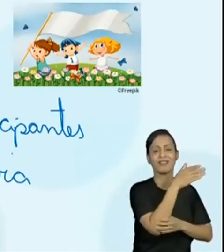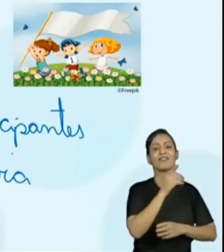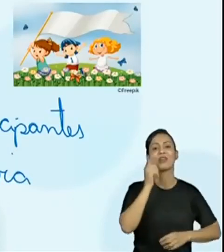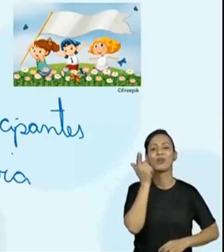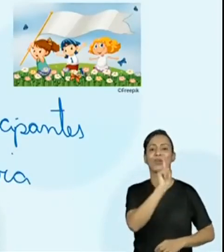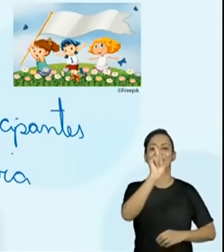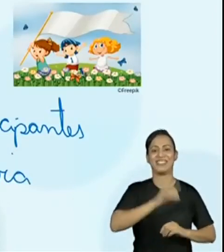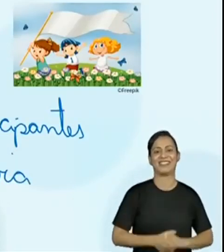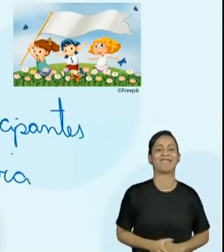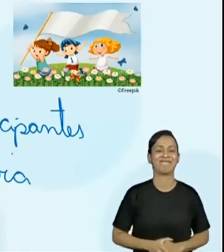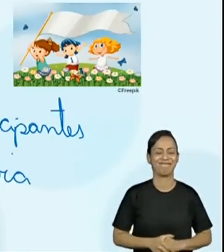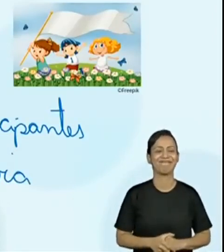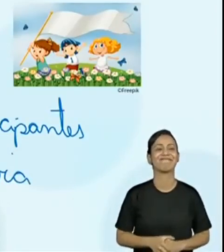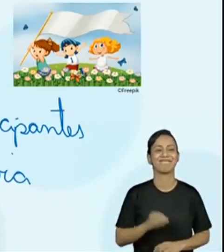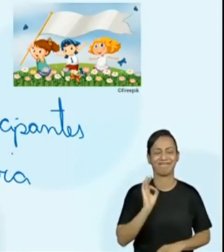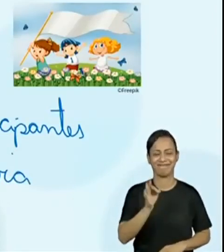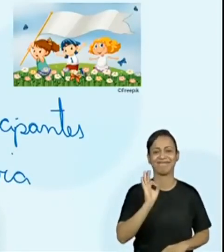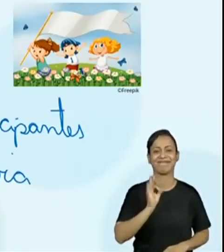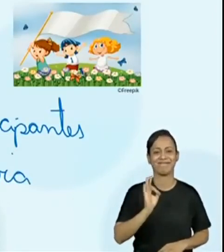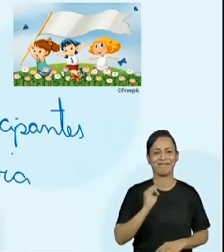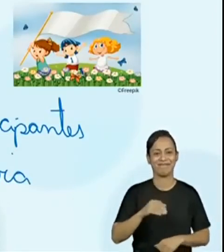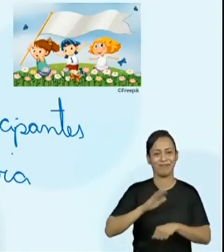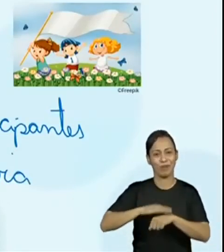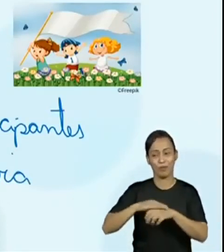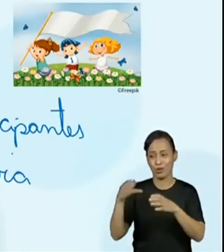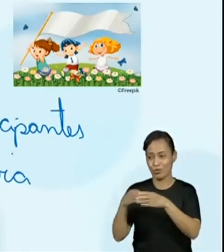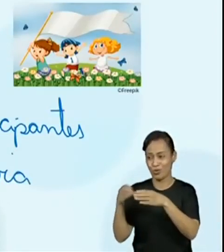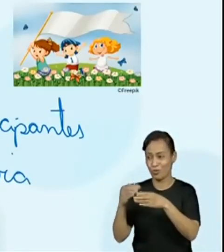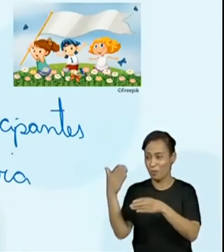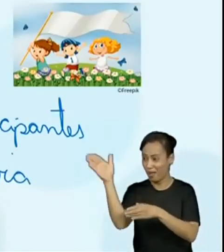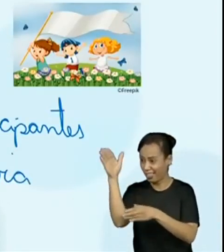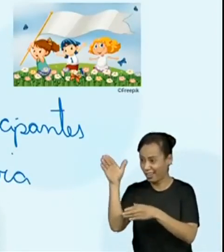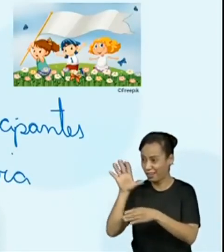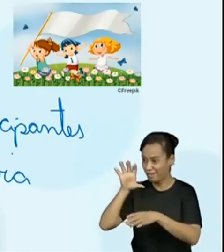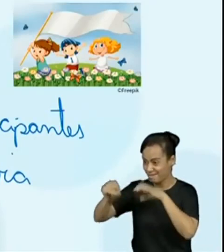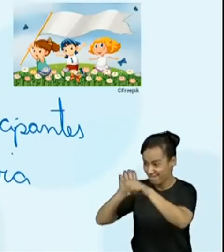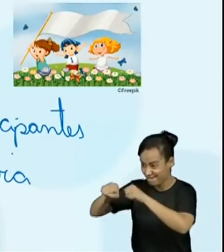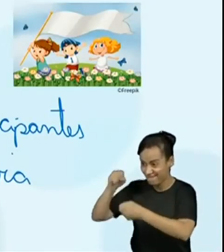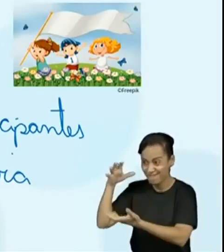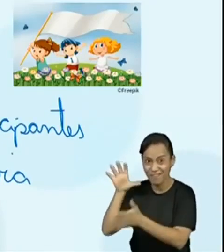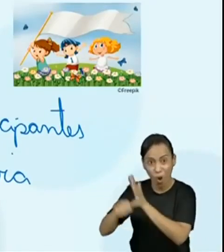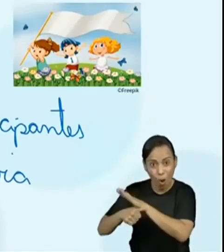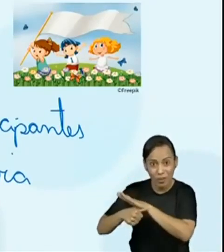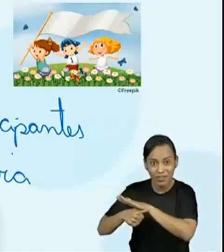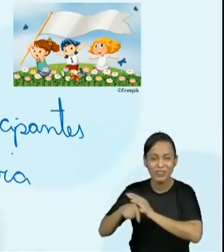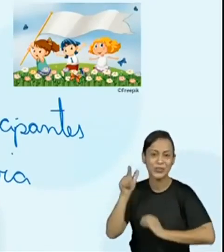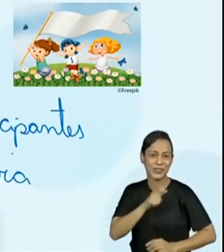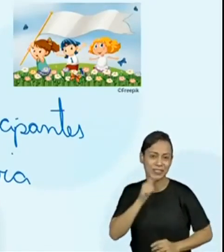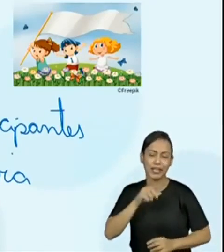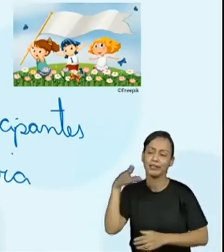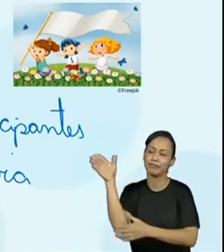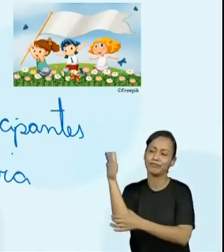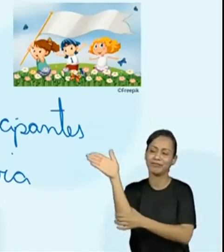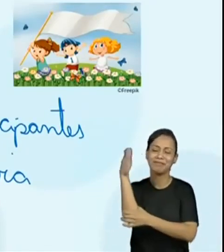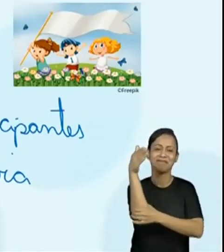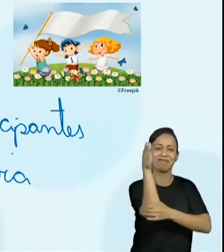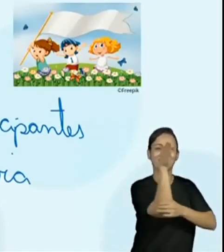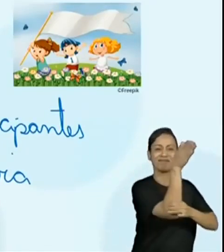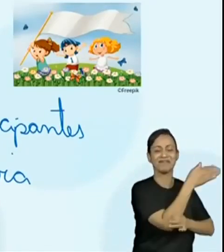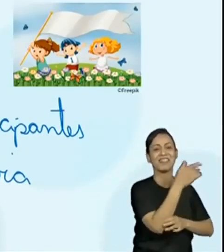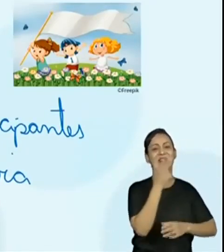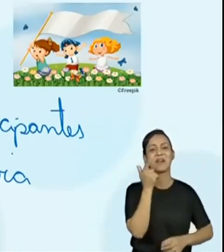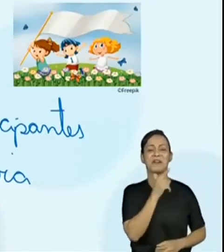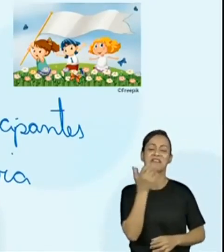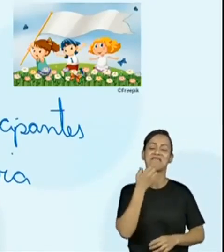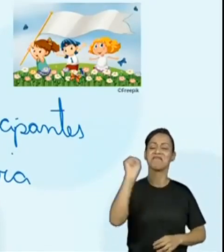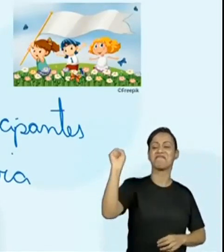brincadeira. Isso mesmo. Do adversário. É o time que primeiro capturar ali a bandeira, né? Quem isso.